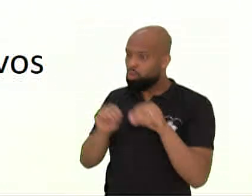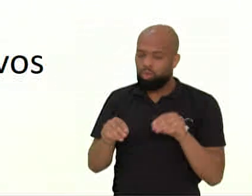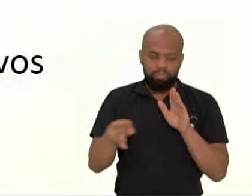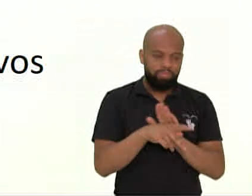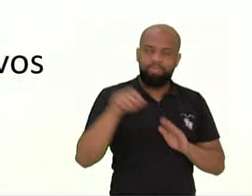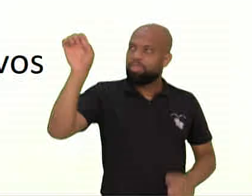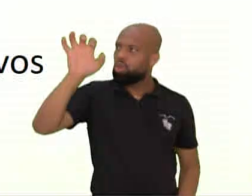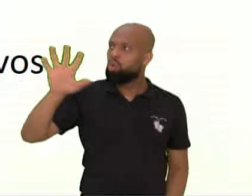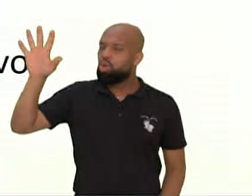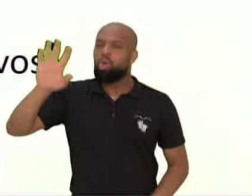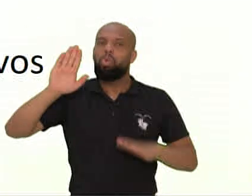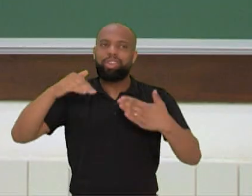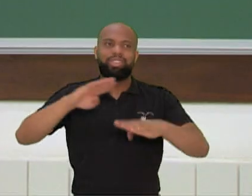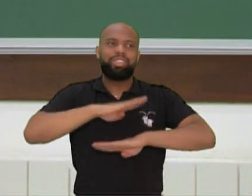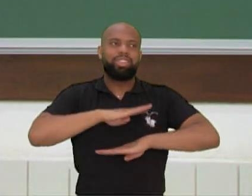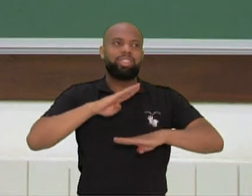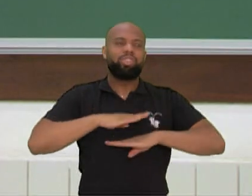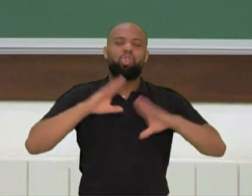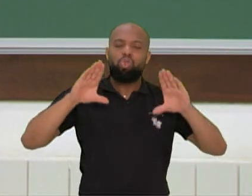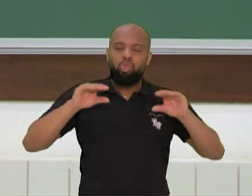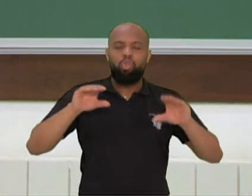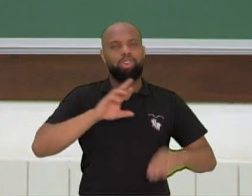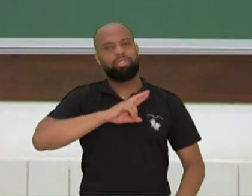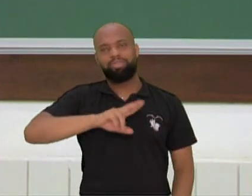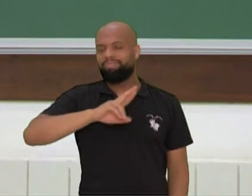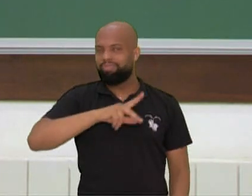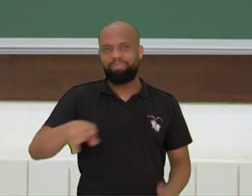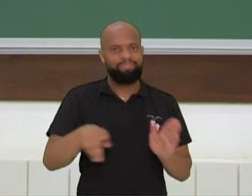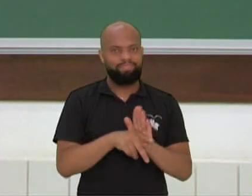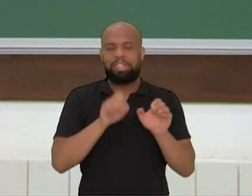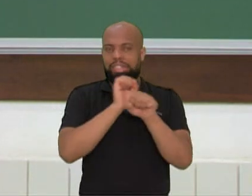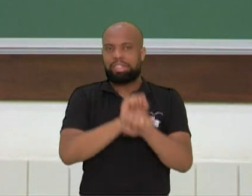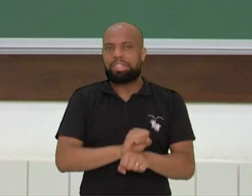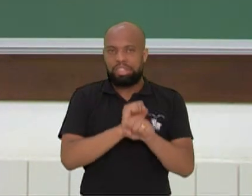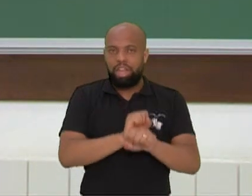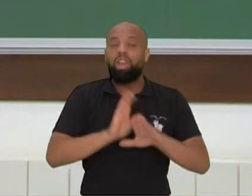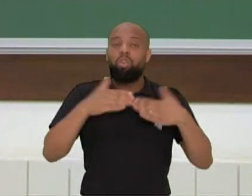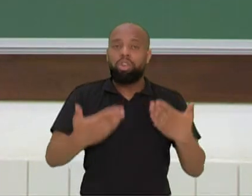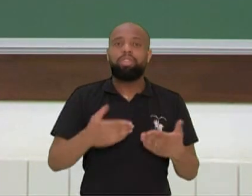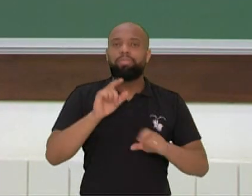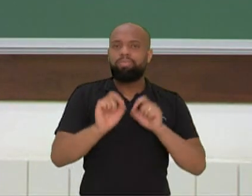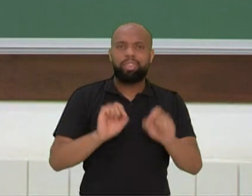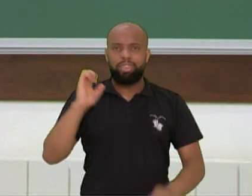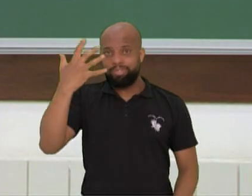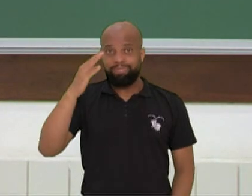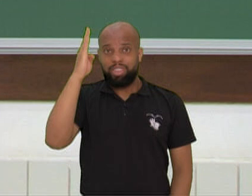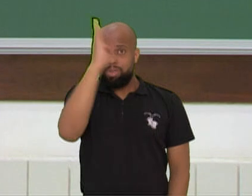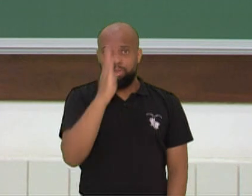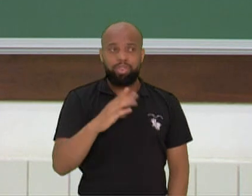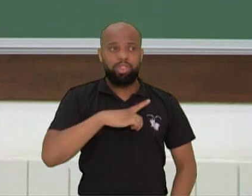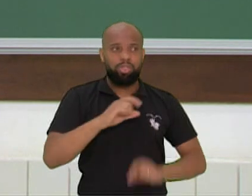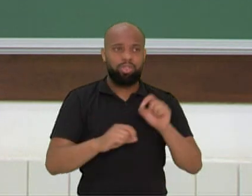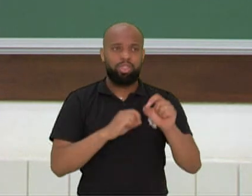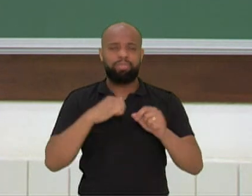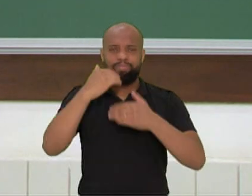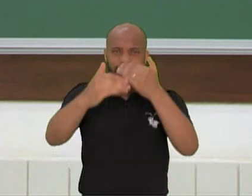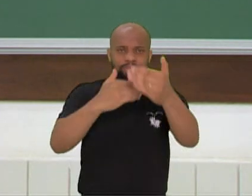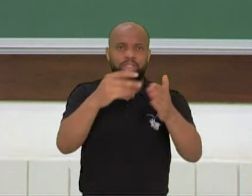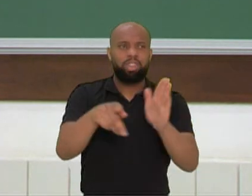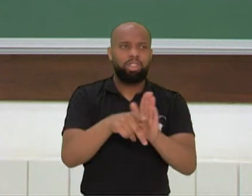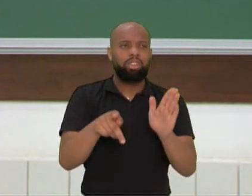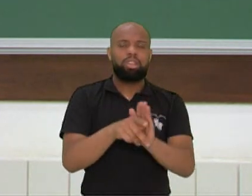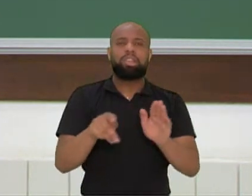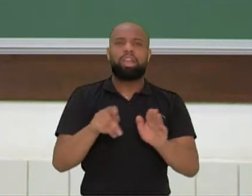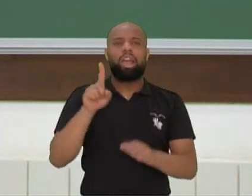europeus. Então também não era uma situação muito confortável para eles. E o Brasil vai desenvolver a sua própria teoria racial.